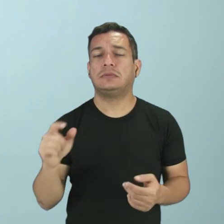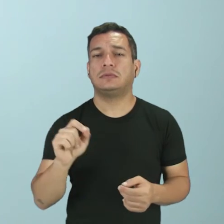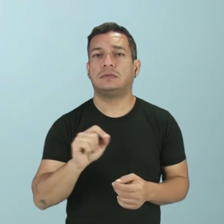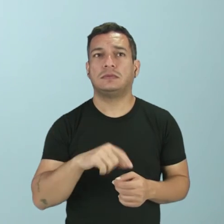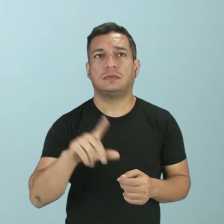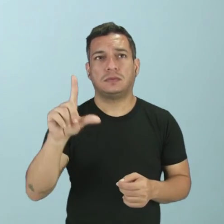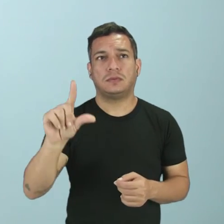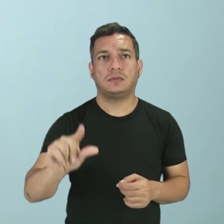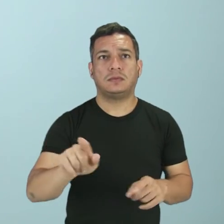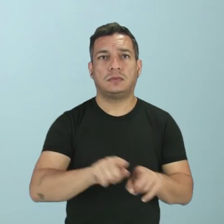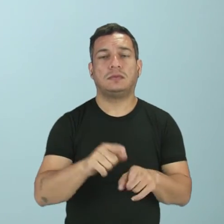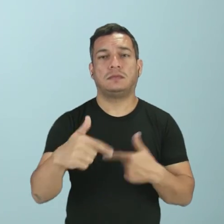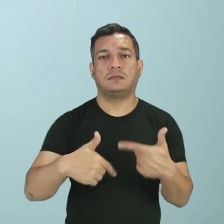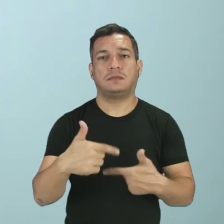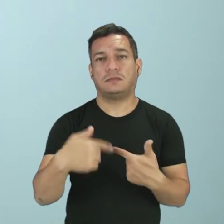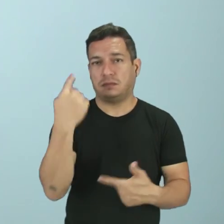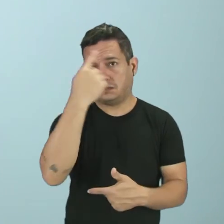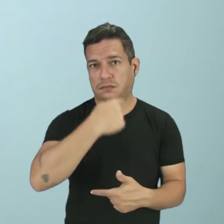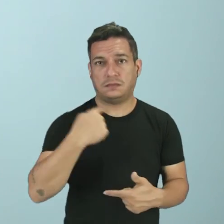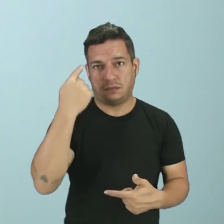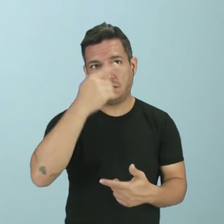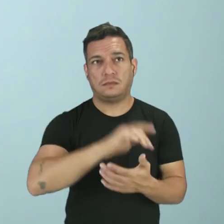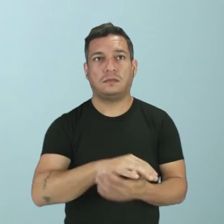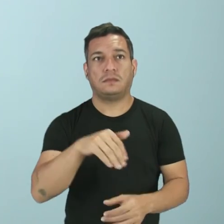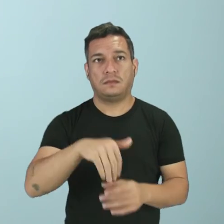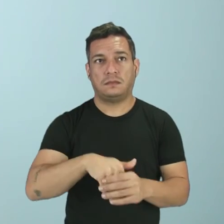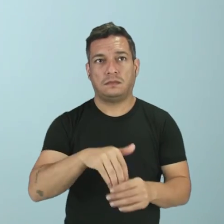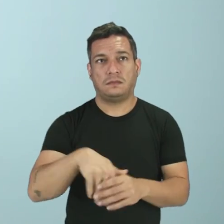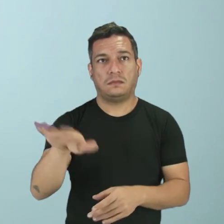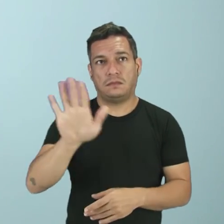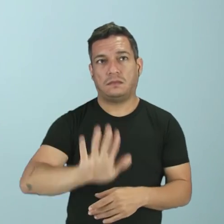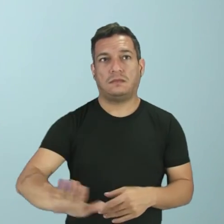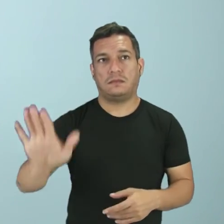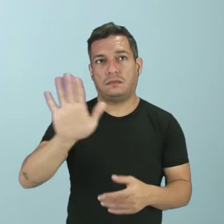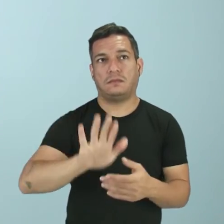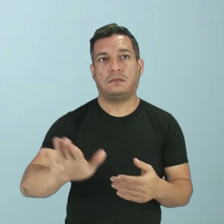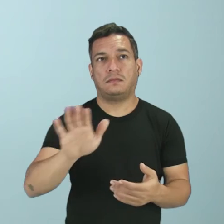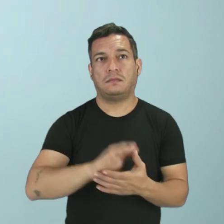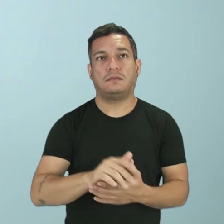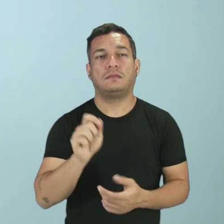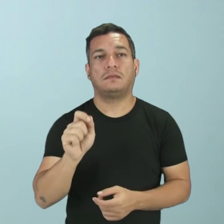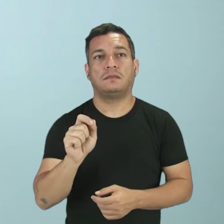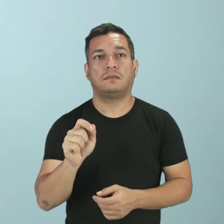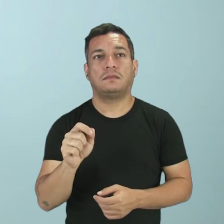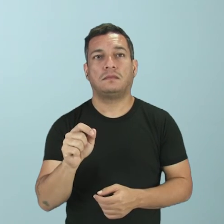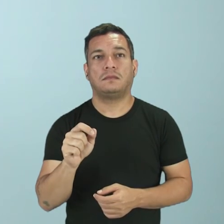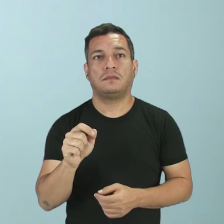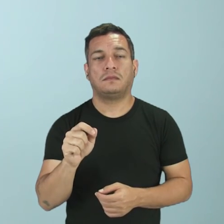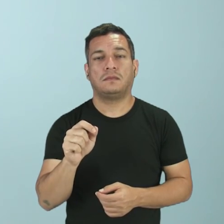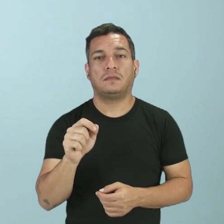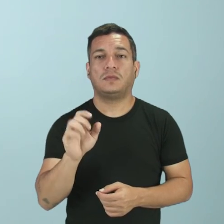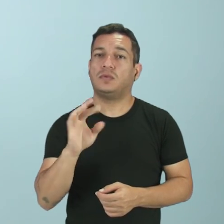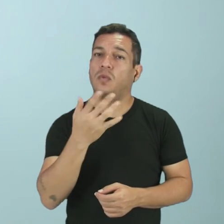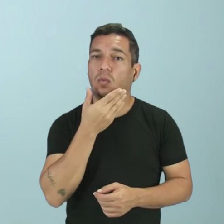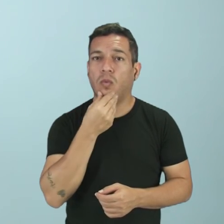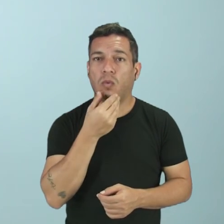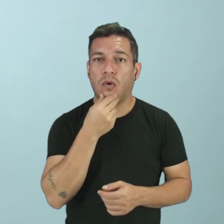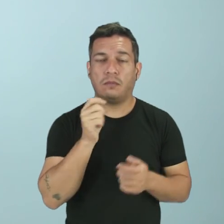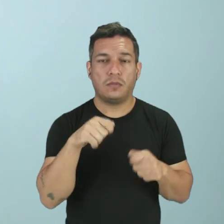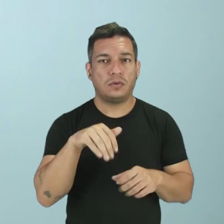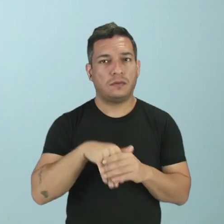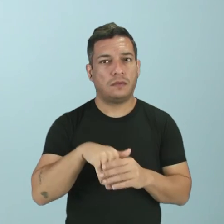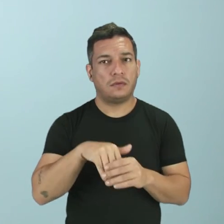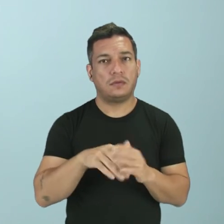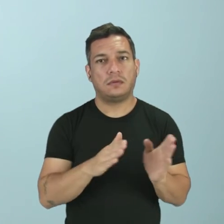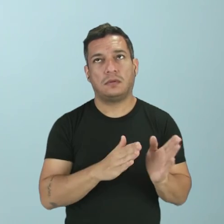uma redução da jornada de trabalho, o voto universal, apesar de só o homem poder